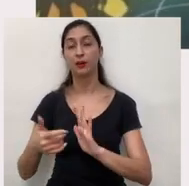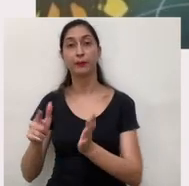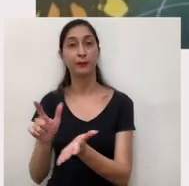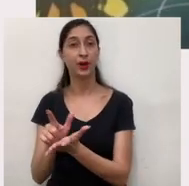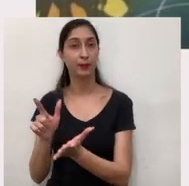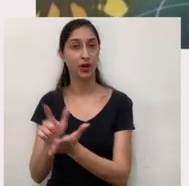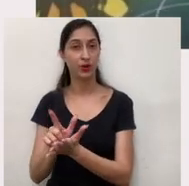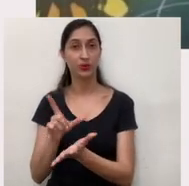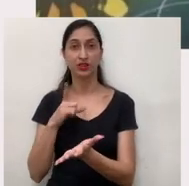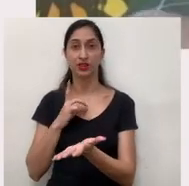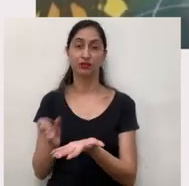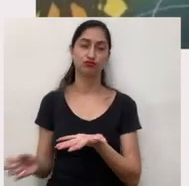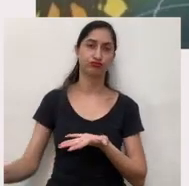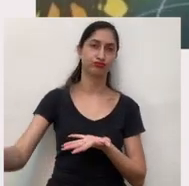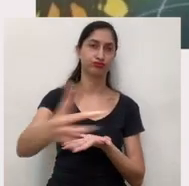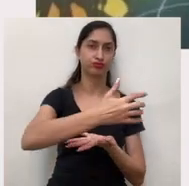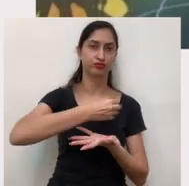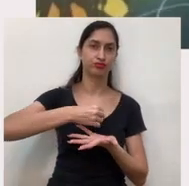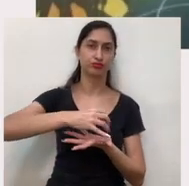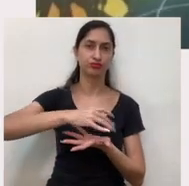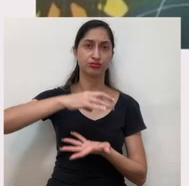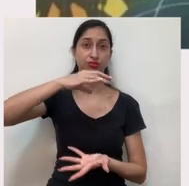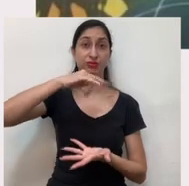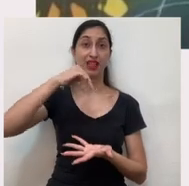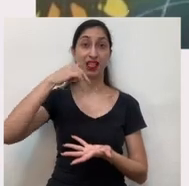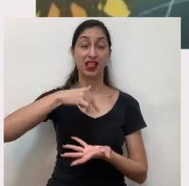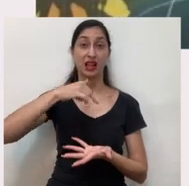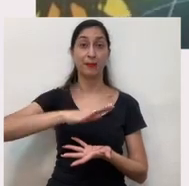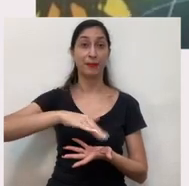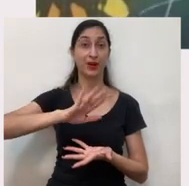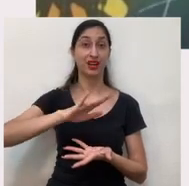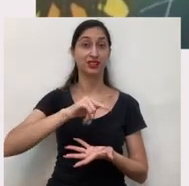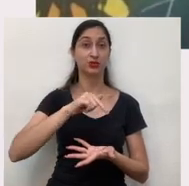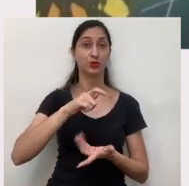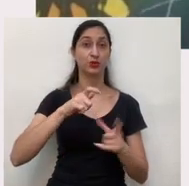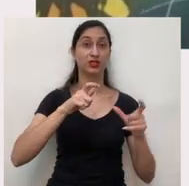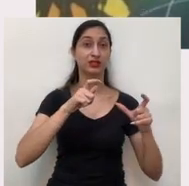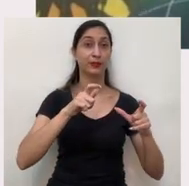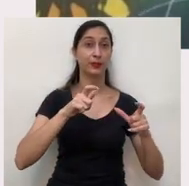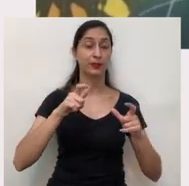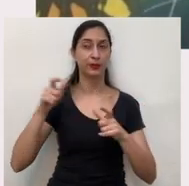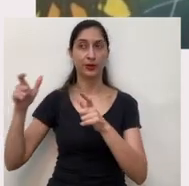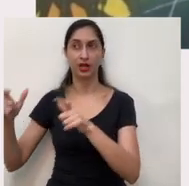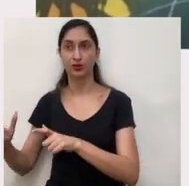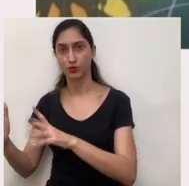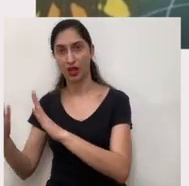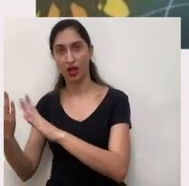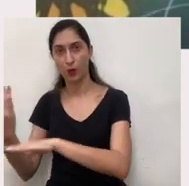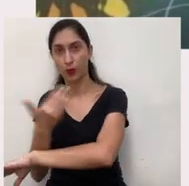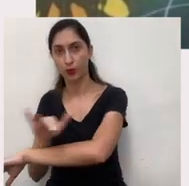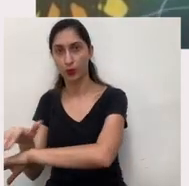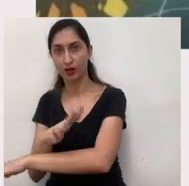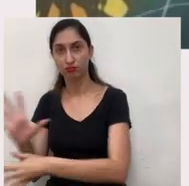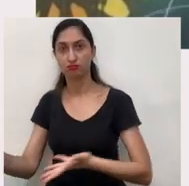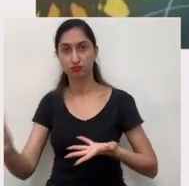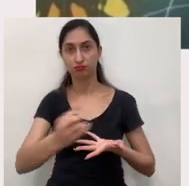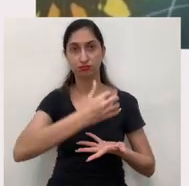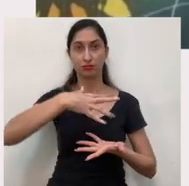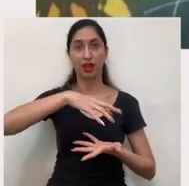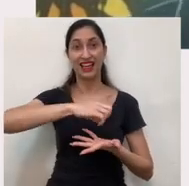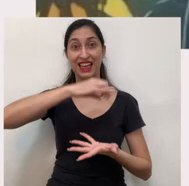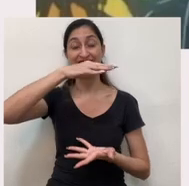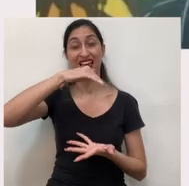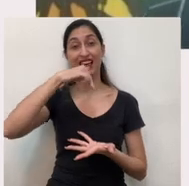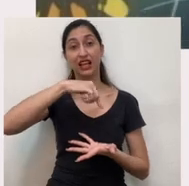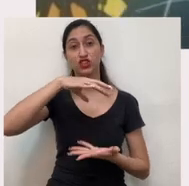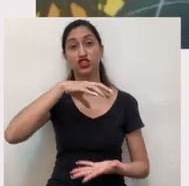desse inventariado saindo do espaço urbano em si para esse espaço do registro. E aí, eu queria que